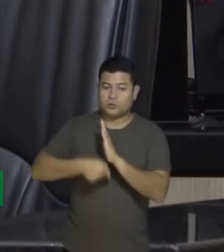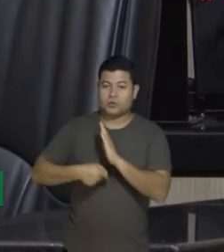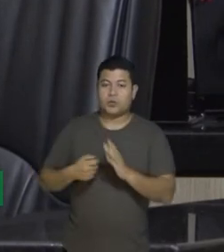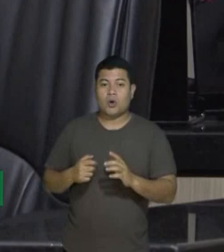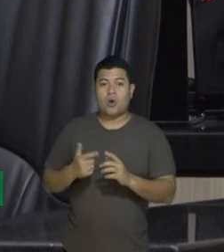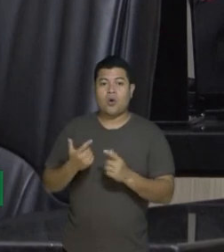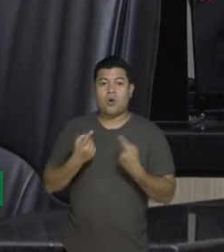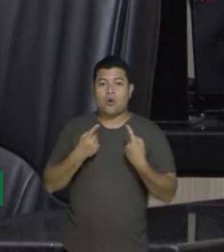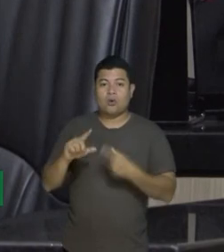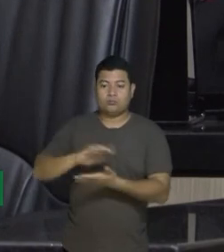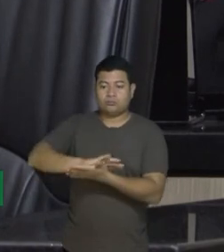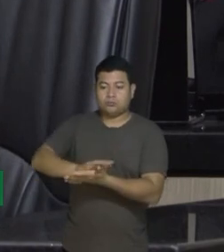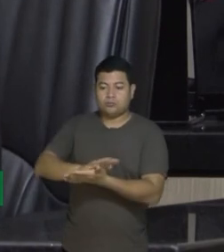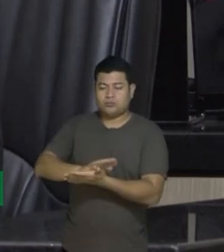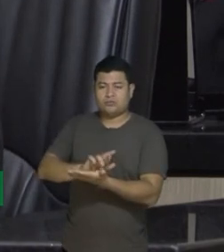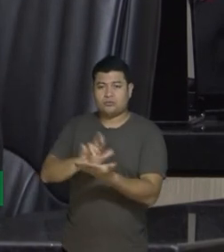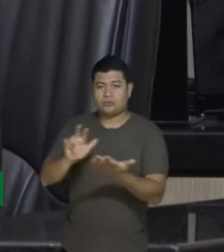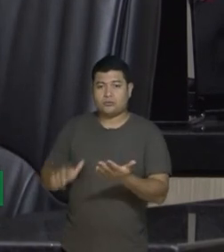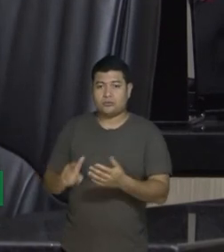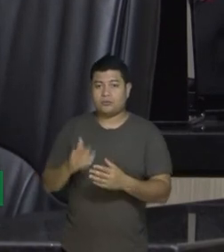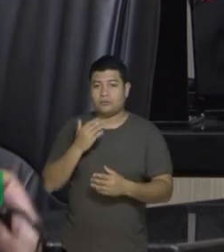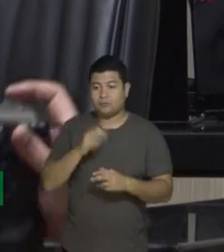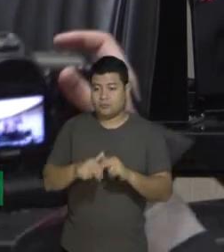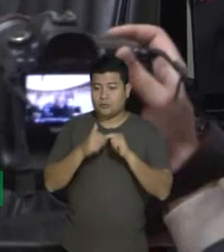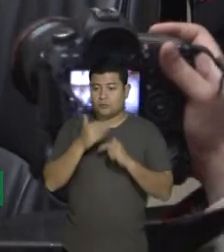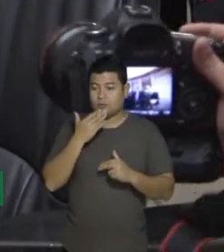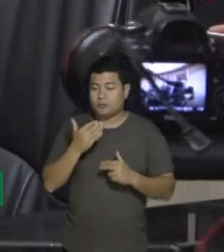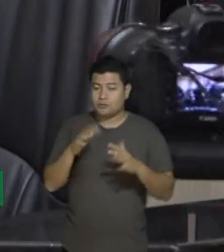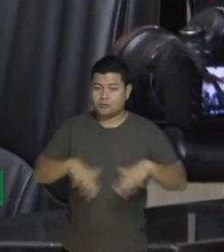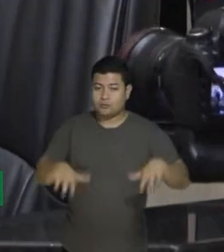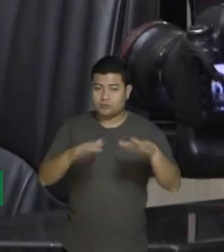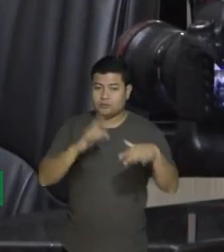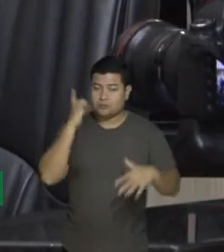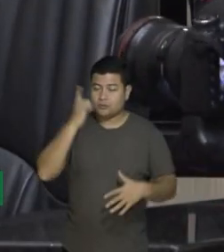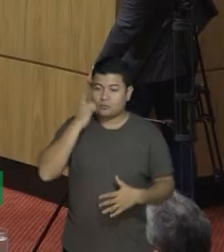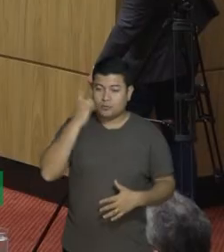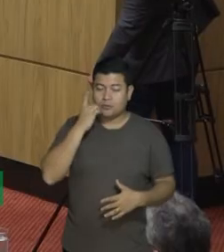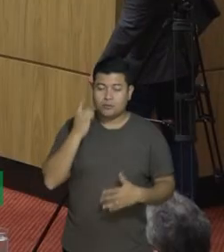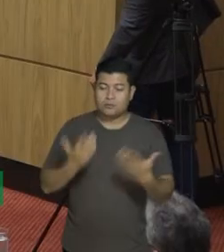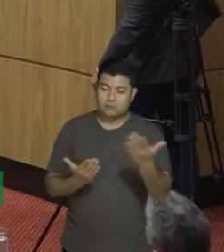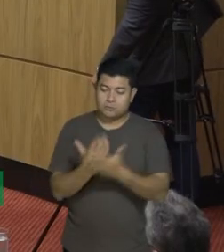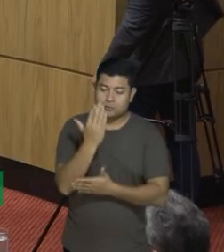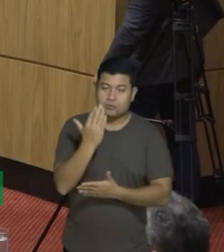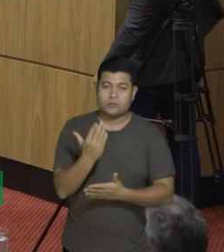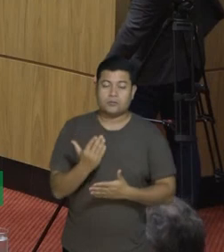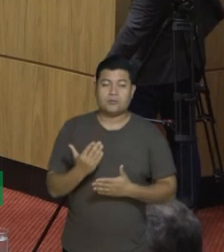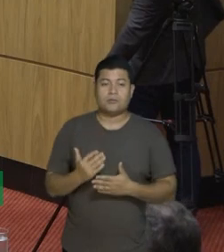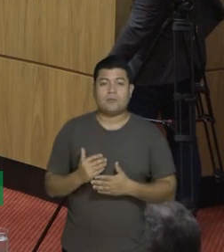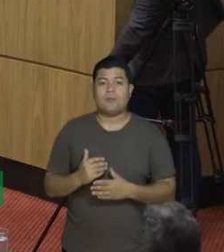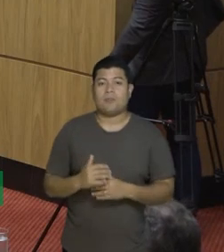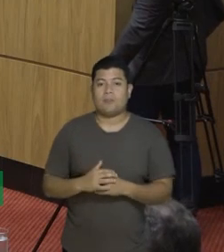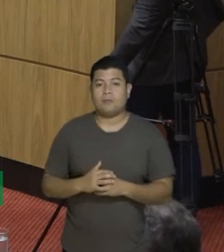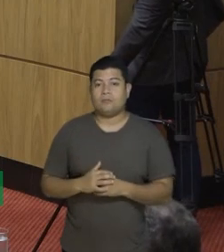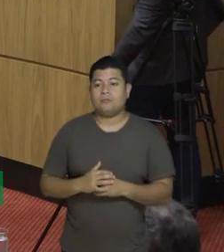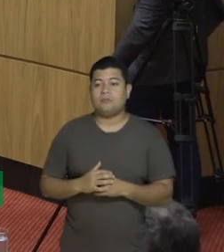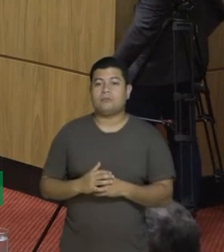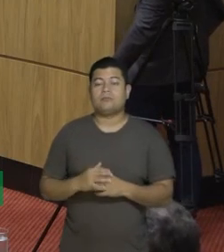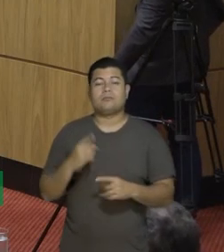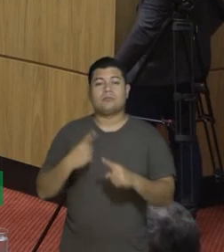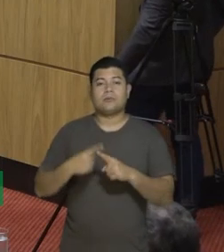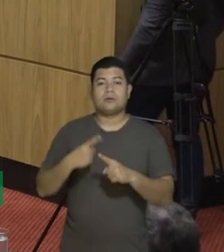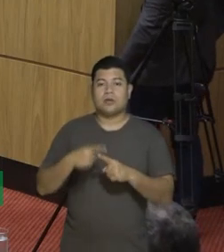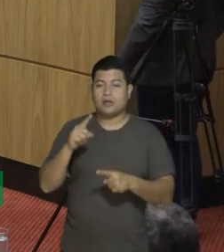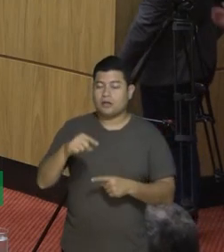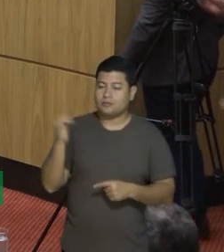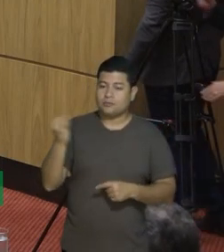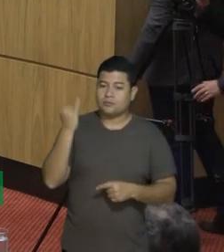abuso, enfim. Por isso, peço aqui aos nobres colegas deputados e deputadas a aprovação do referido projeto de tão importância que traz